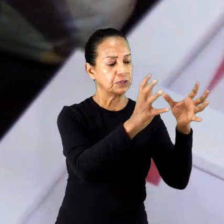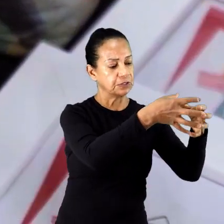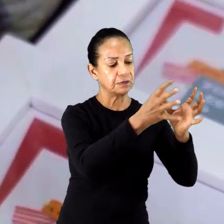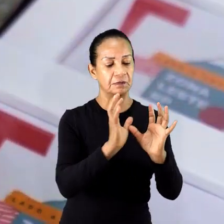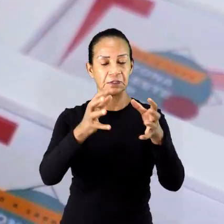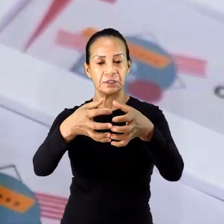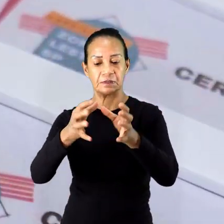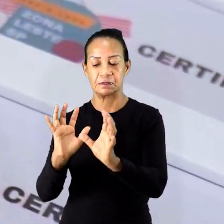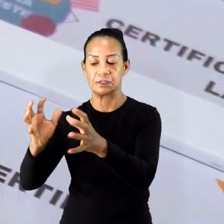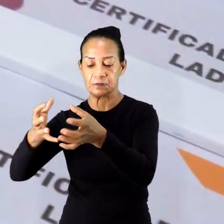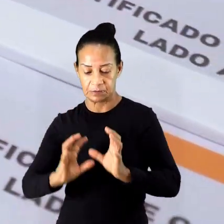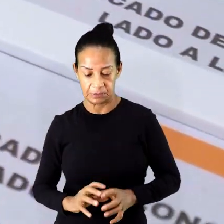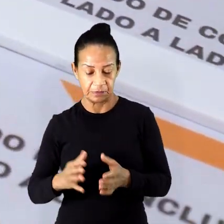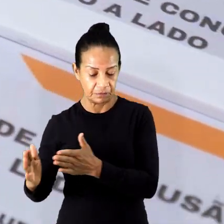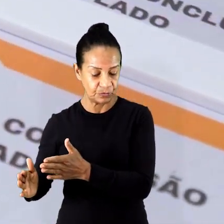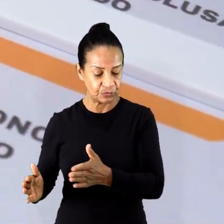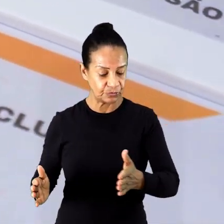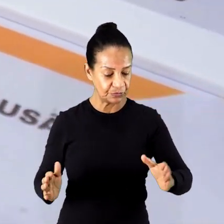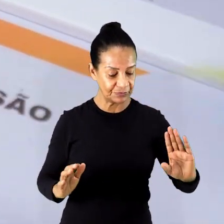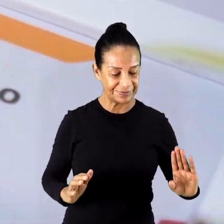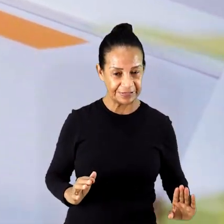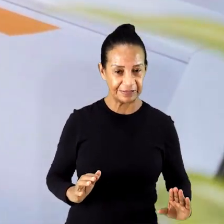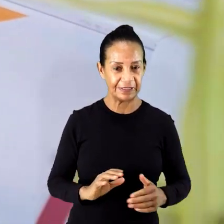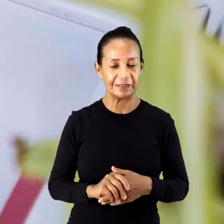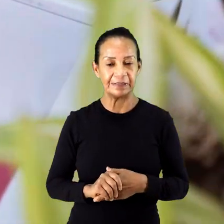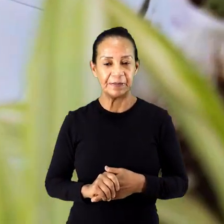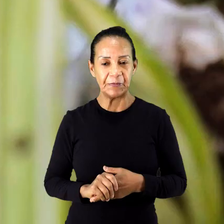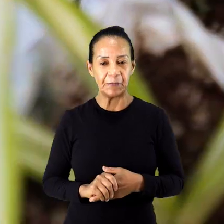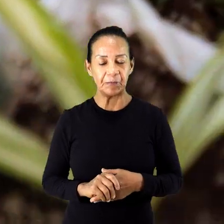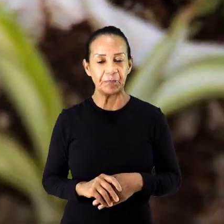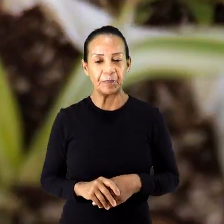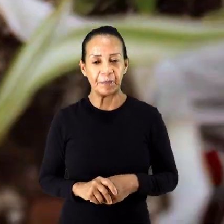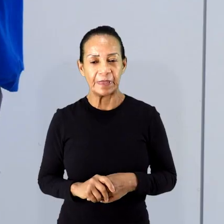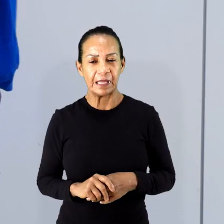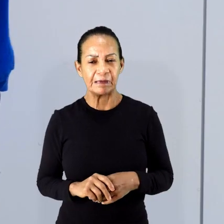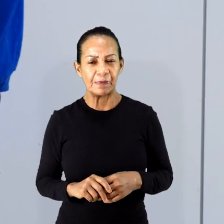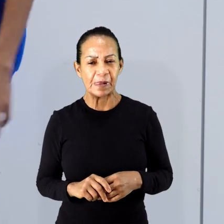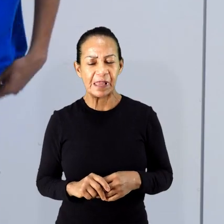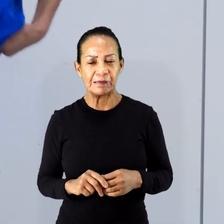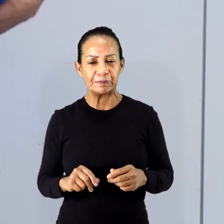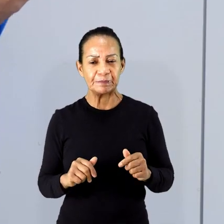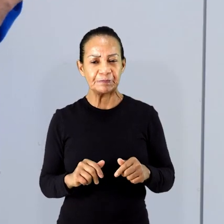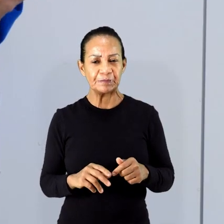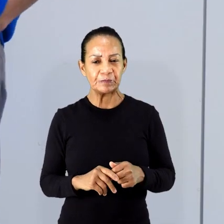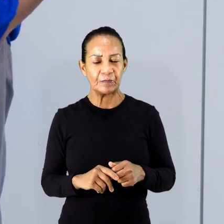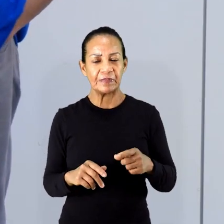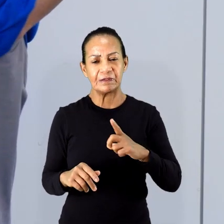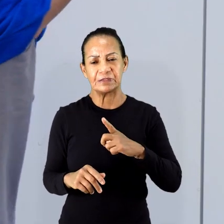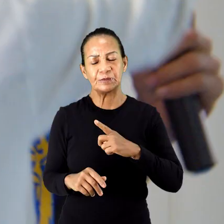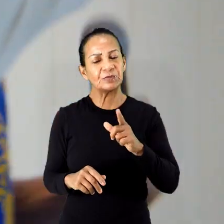Que vivenciam desafios muito parecidos, né? Eu tinha dito lá na política, a gente chegou com mochilas vazias. Estamos saindo daqui, cara, muito